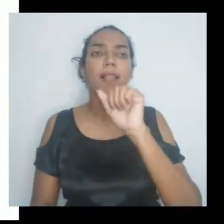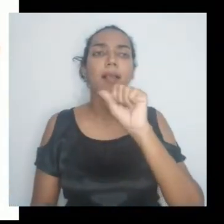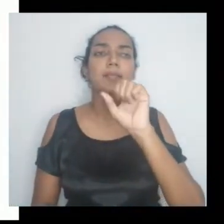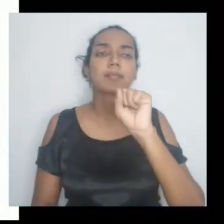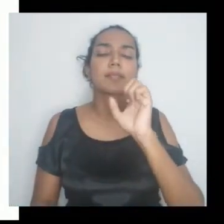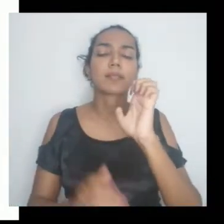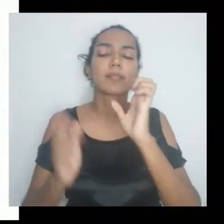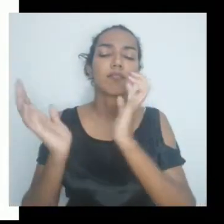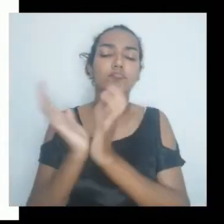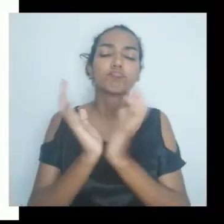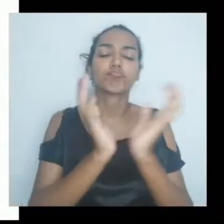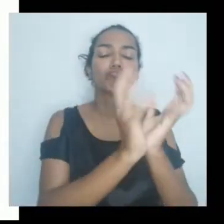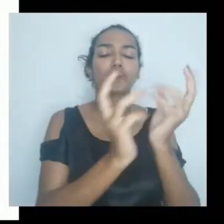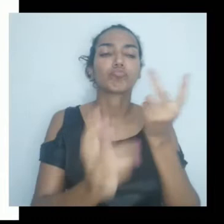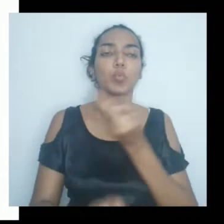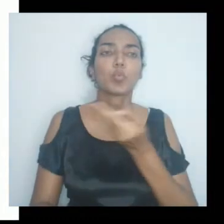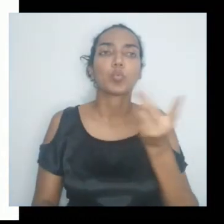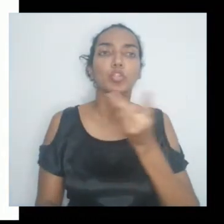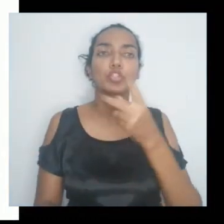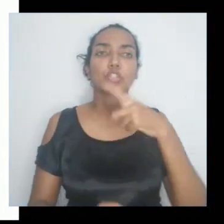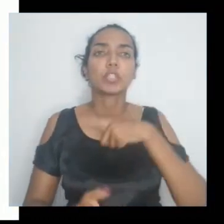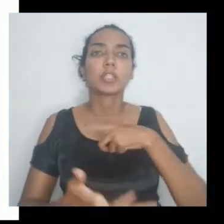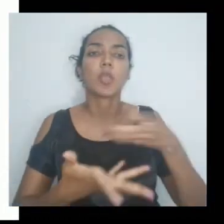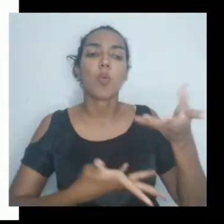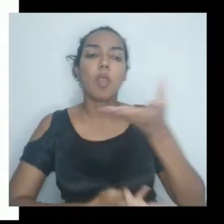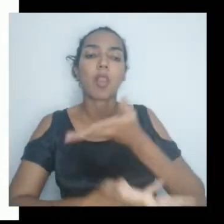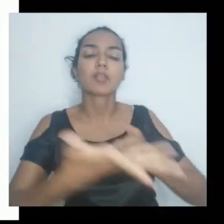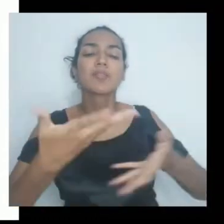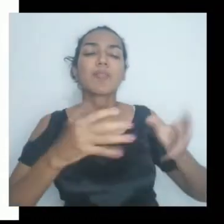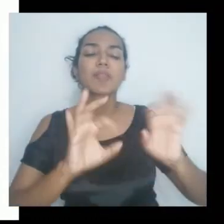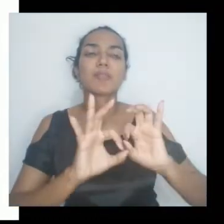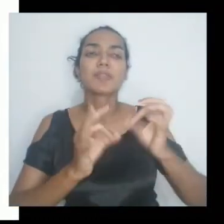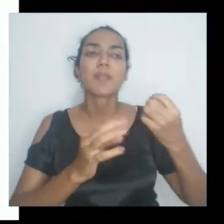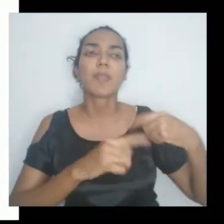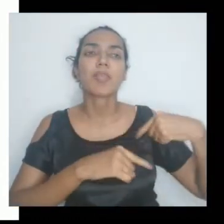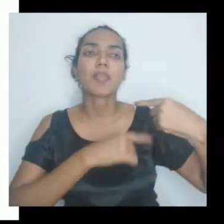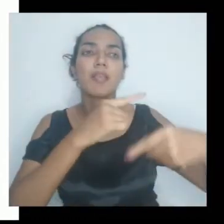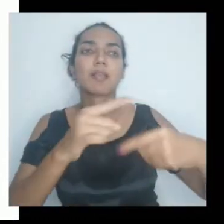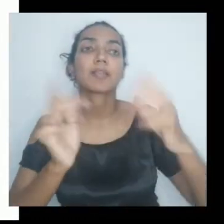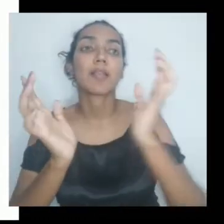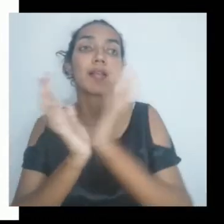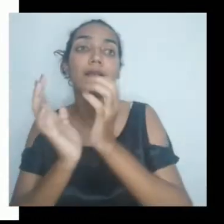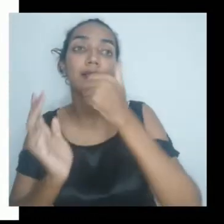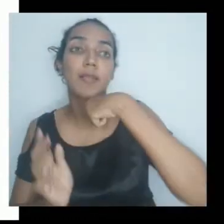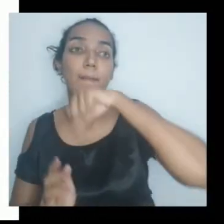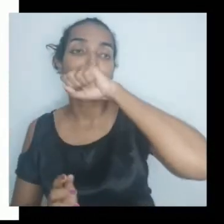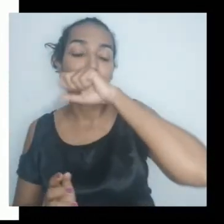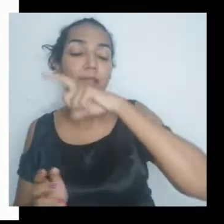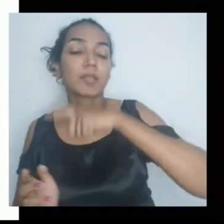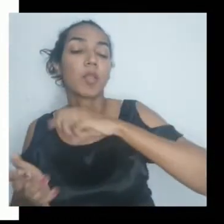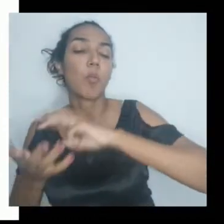com um relacionamento simples de herança, classe mãe, que tem um método mãe, classe filha, que